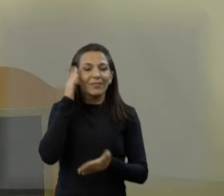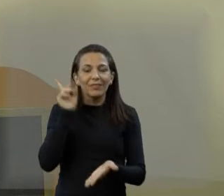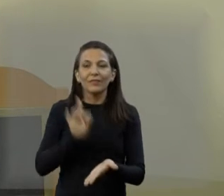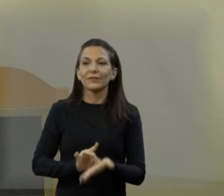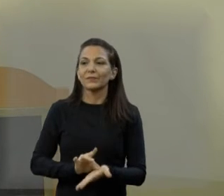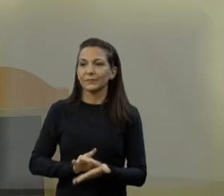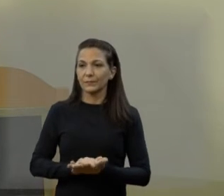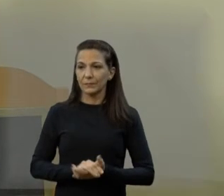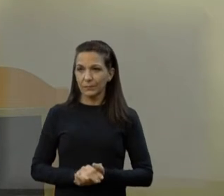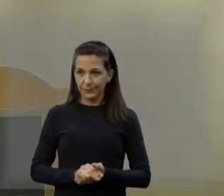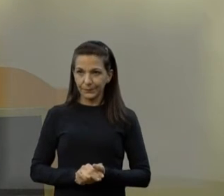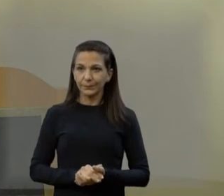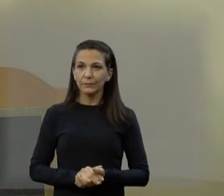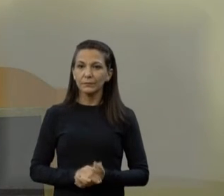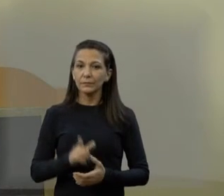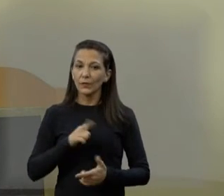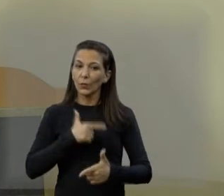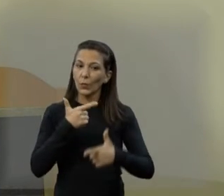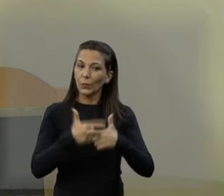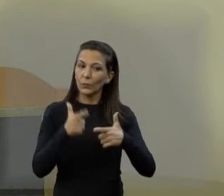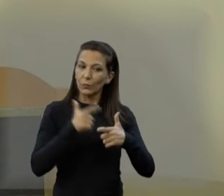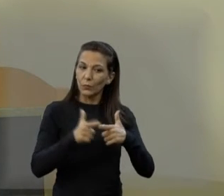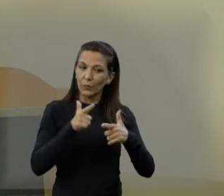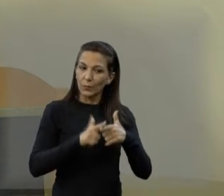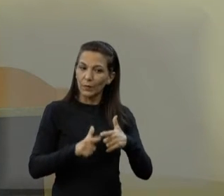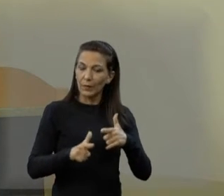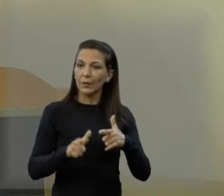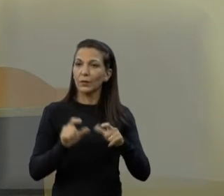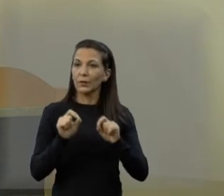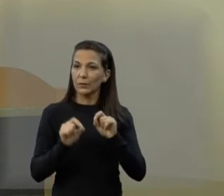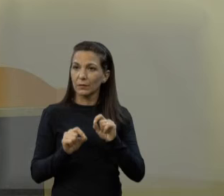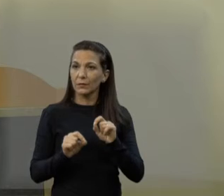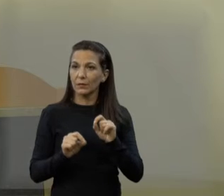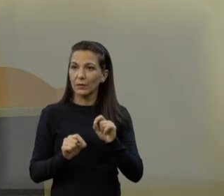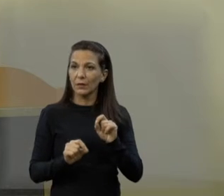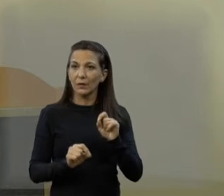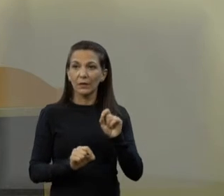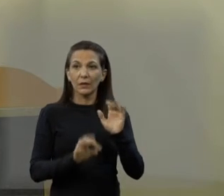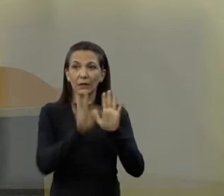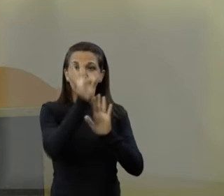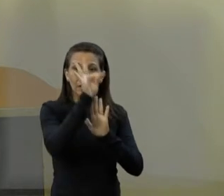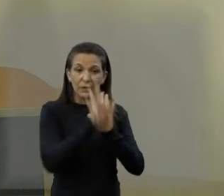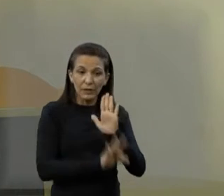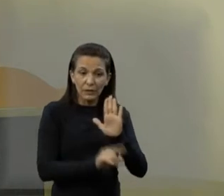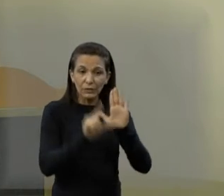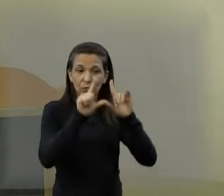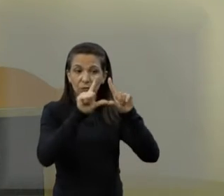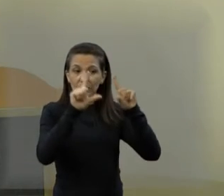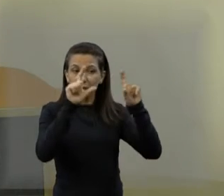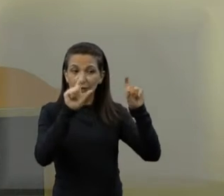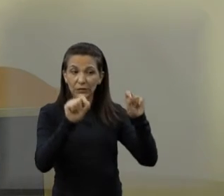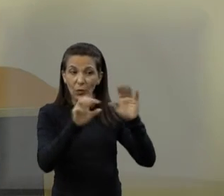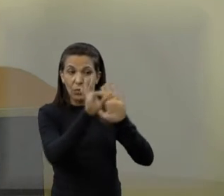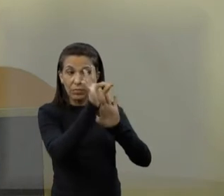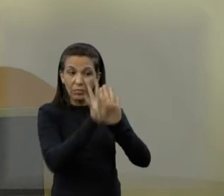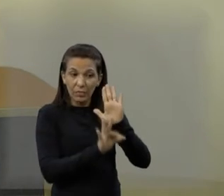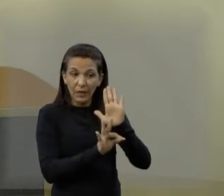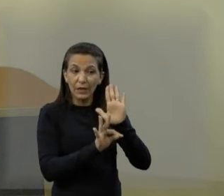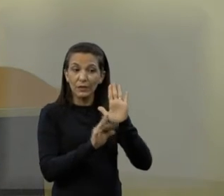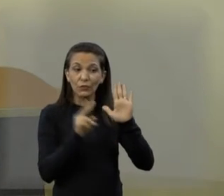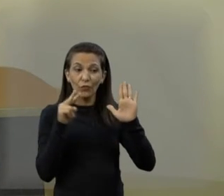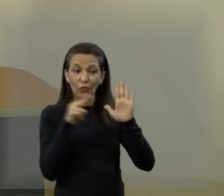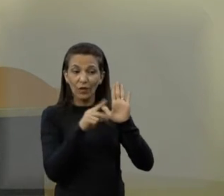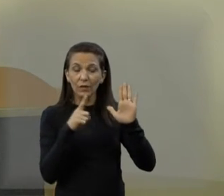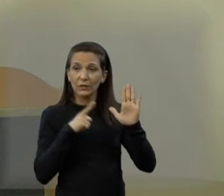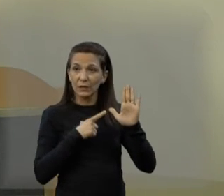é óbvio que é um problema grave ali na emenda nem lenta do projeto ali na descrição Zinha dele já deveria estar